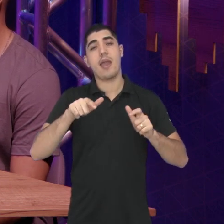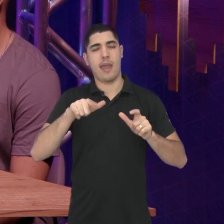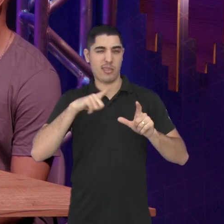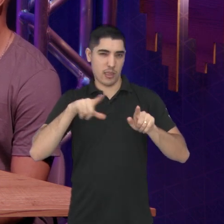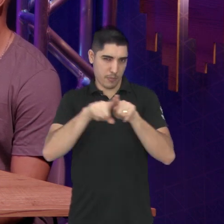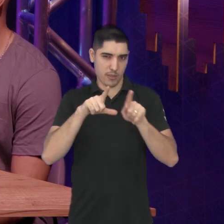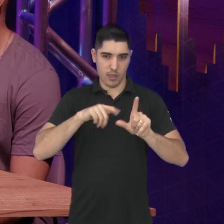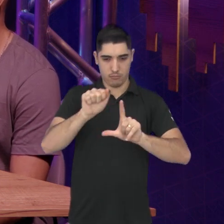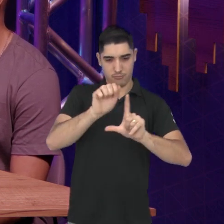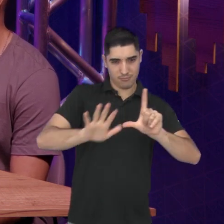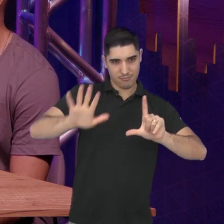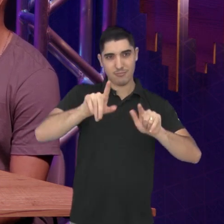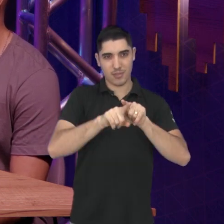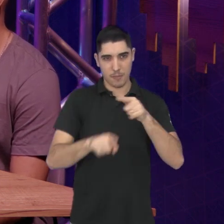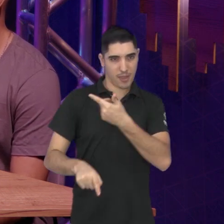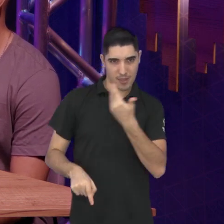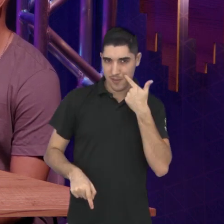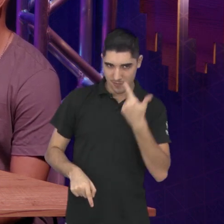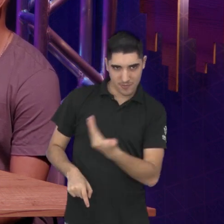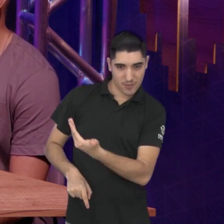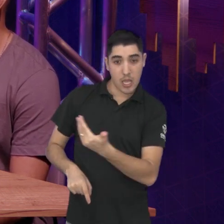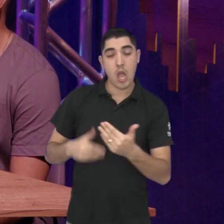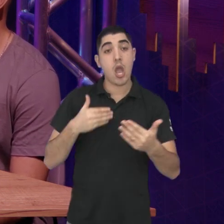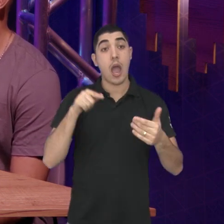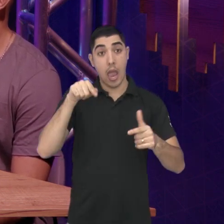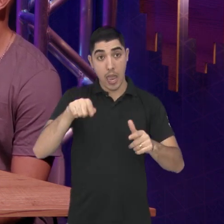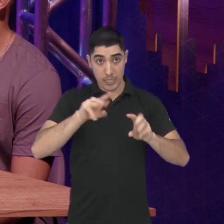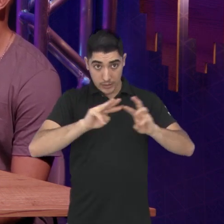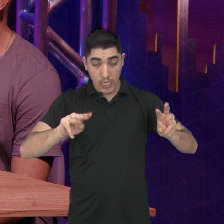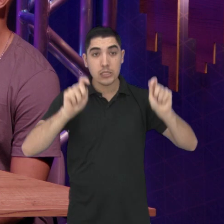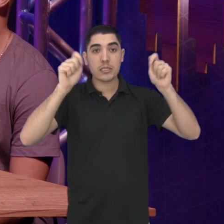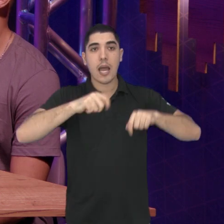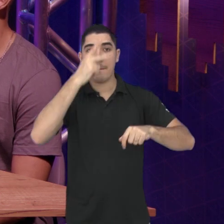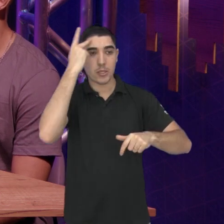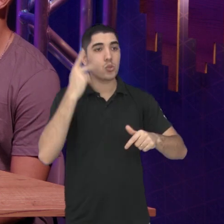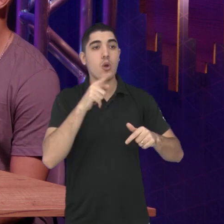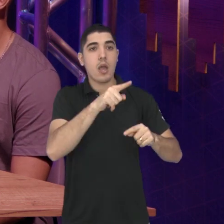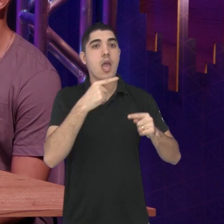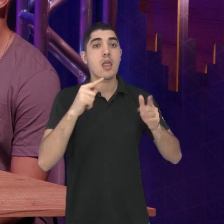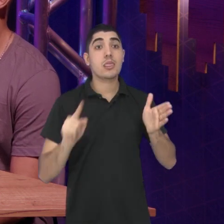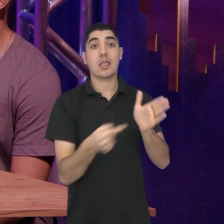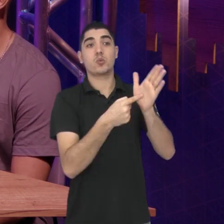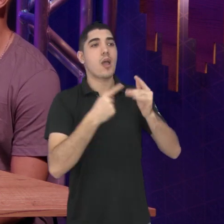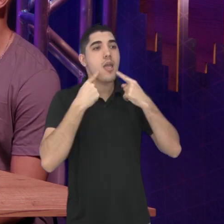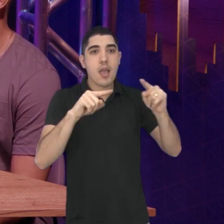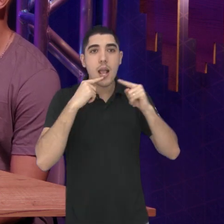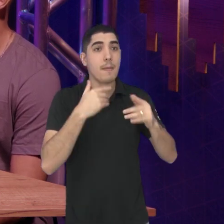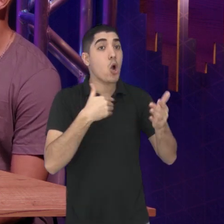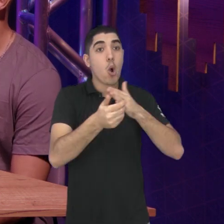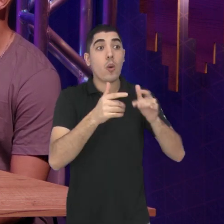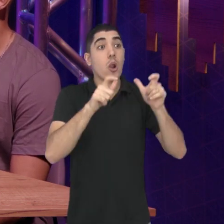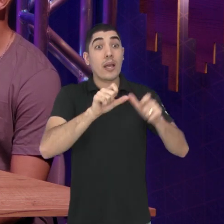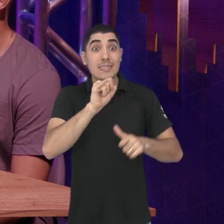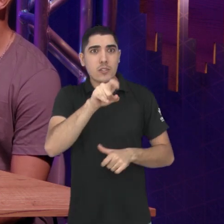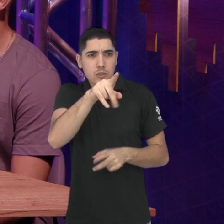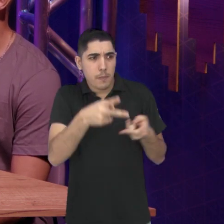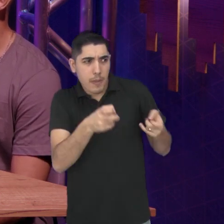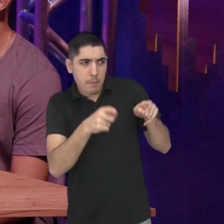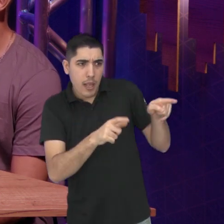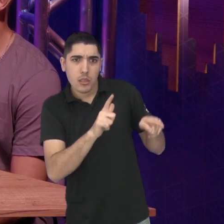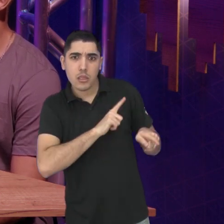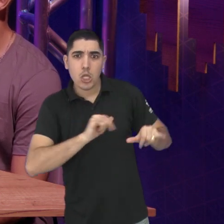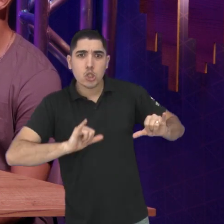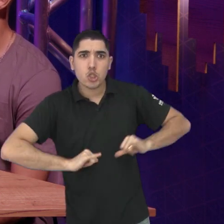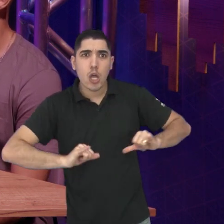ip.cit.trabalho.gov.br, que é o sistema IP. Então, através desse sistema, qualquer pessoa consegue denunciar um trabalho escravo anonimamente. Então, se você em